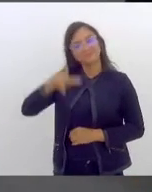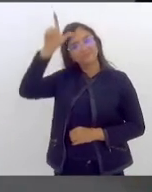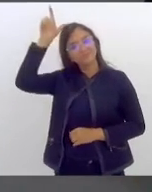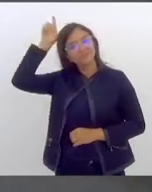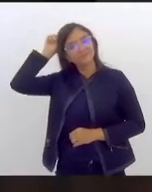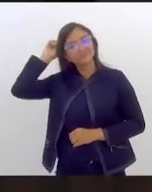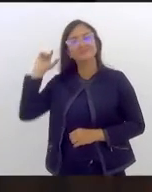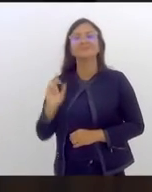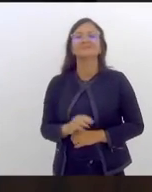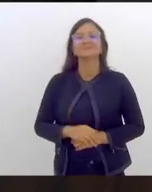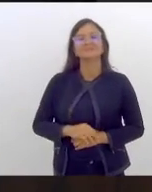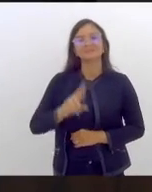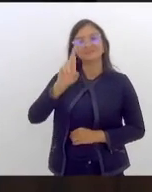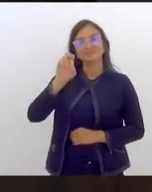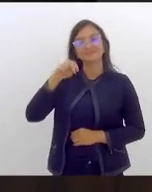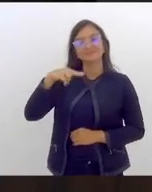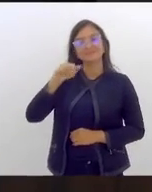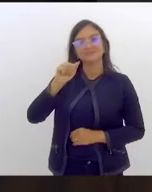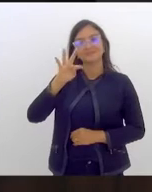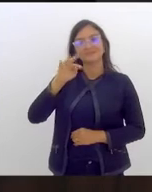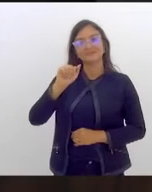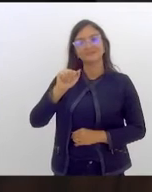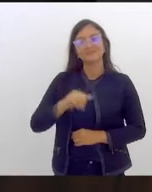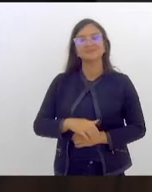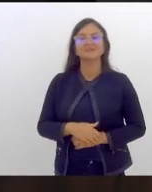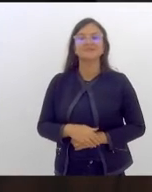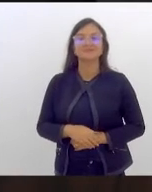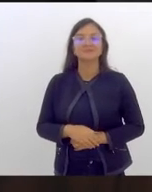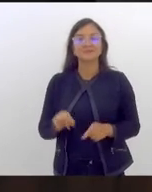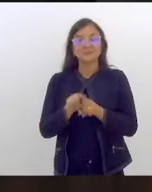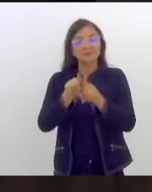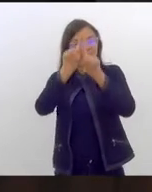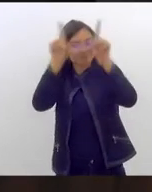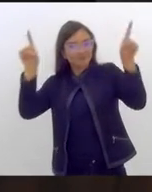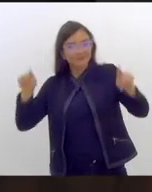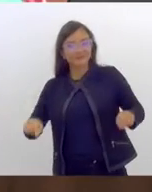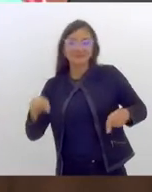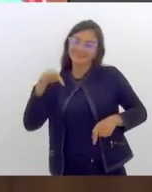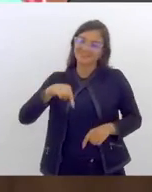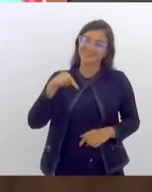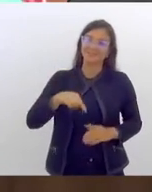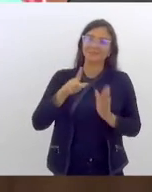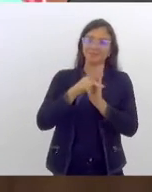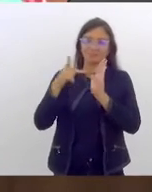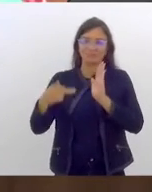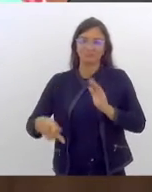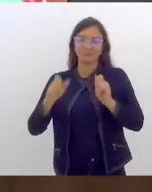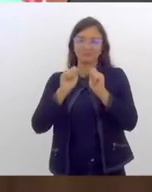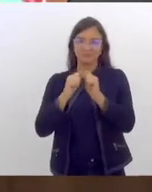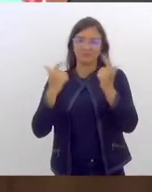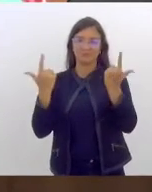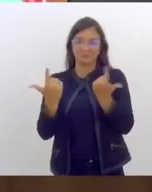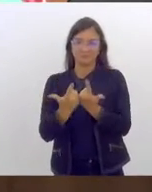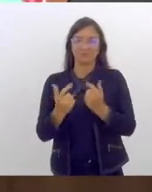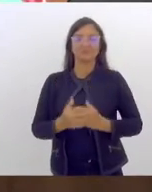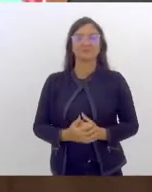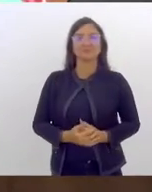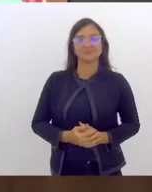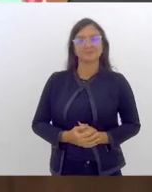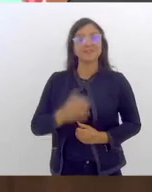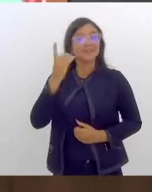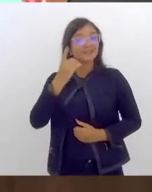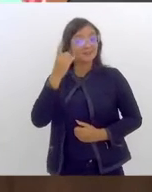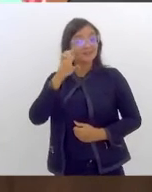deputada Renata Souza os servidores e servidores dessa casa o deputado